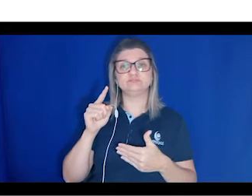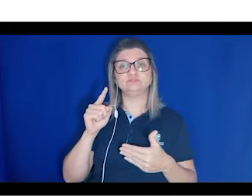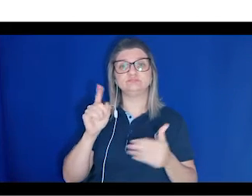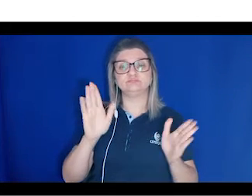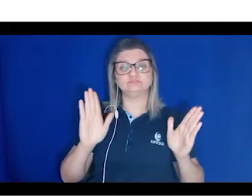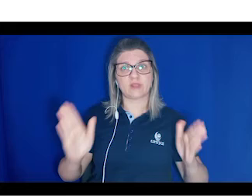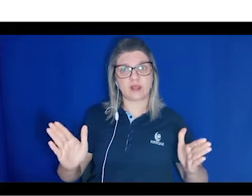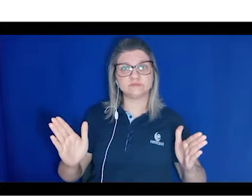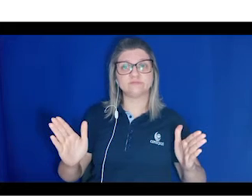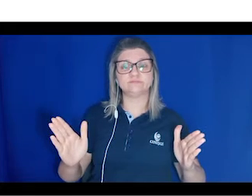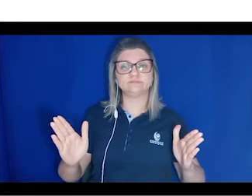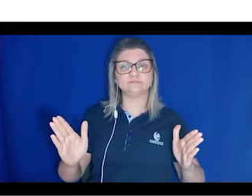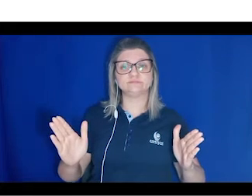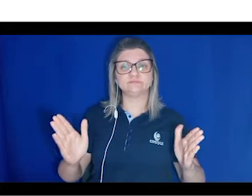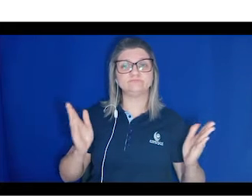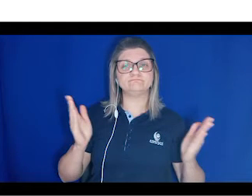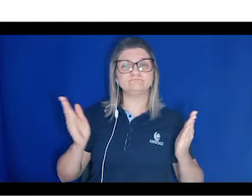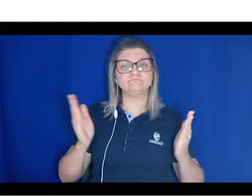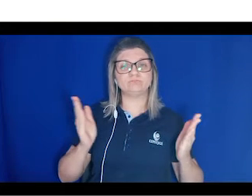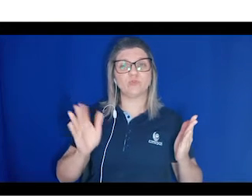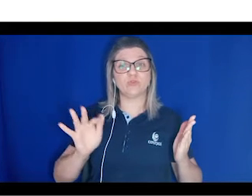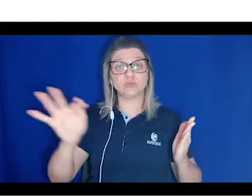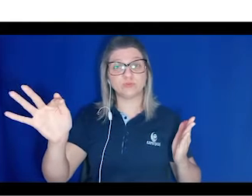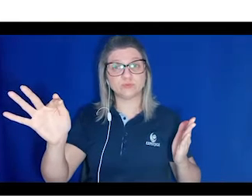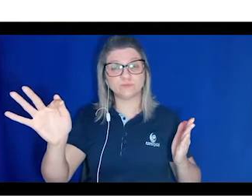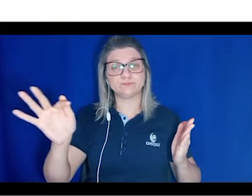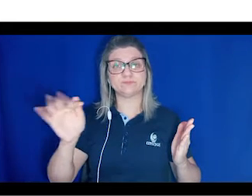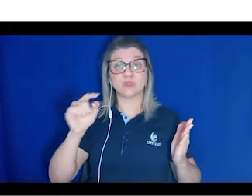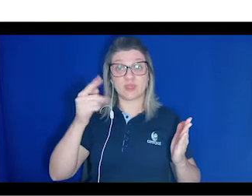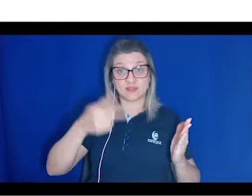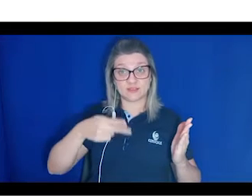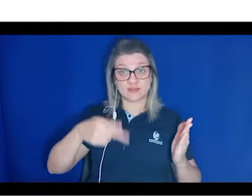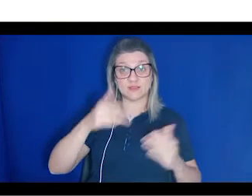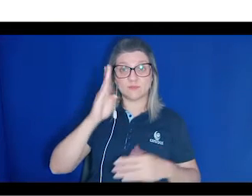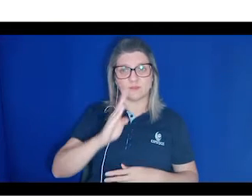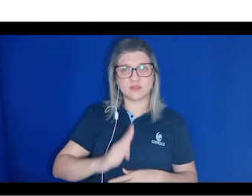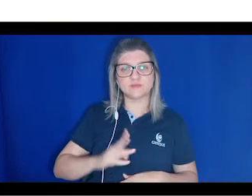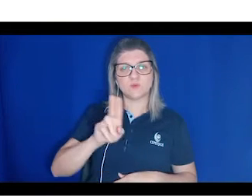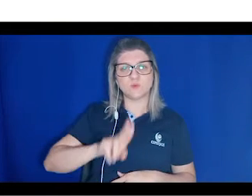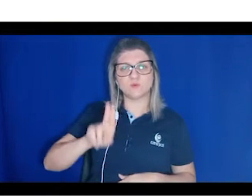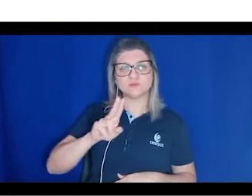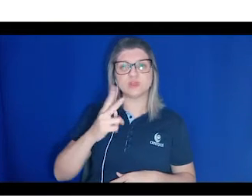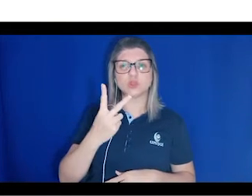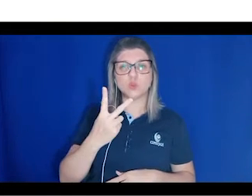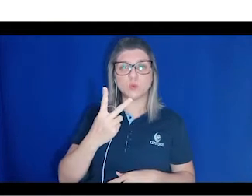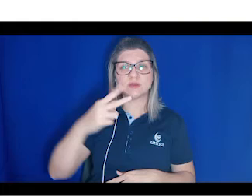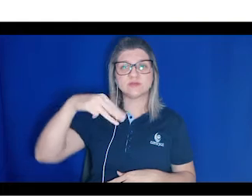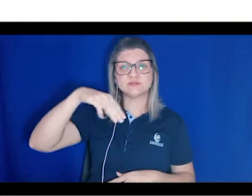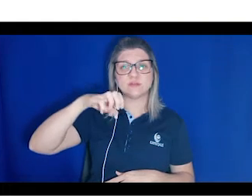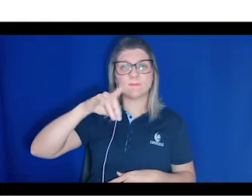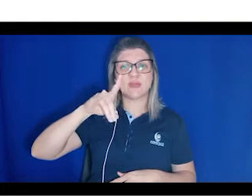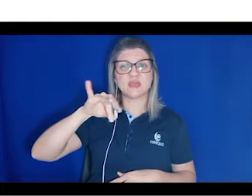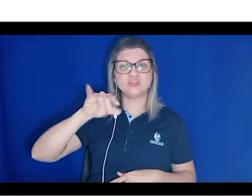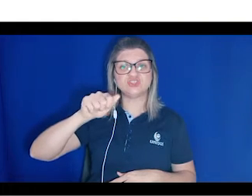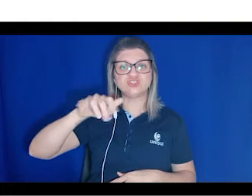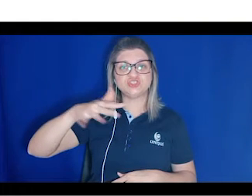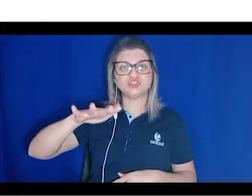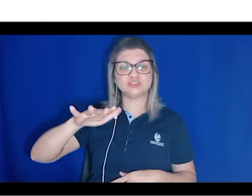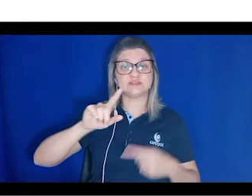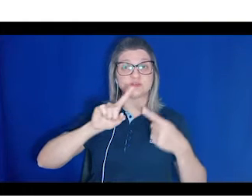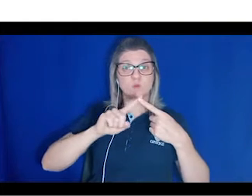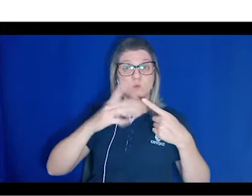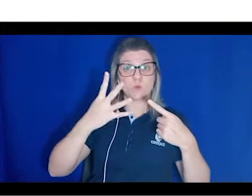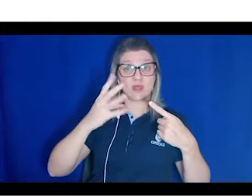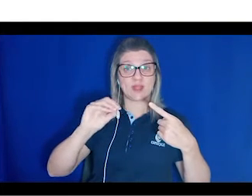ela traça a tendência para frente. No Brasil é muito comum utilizar duas médias, uma de 40 e outra